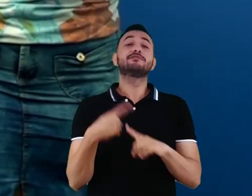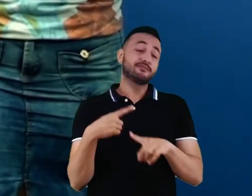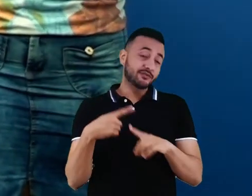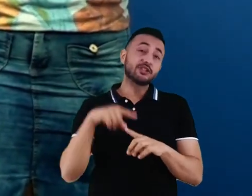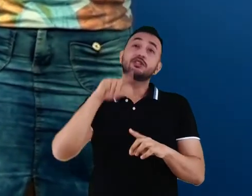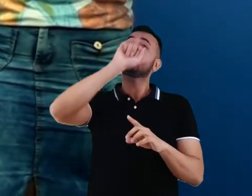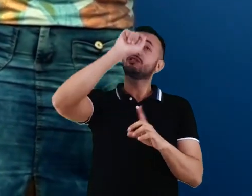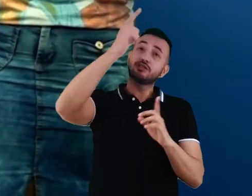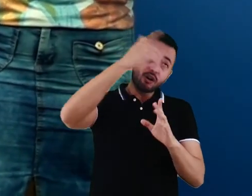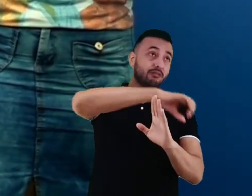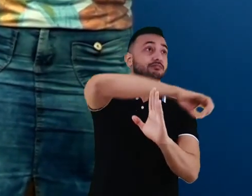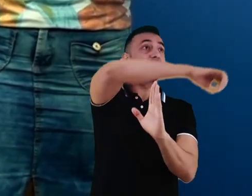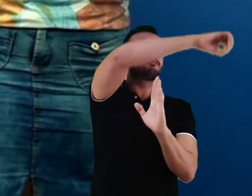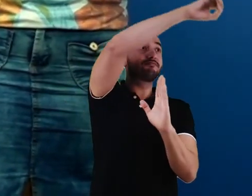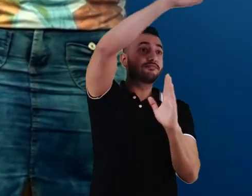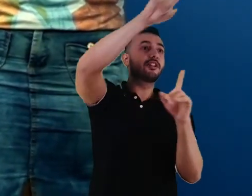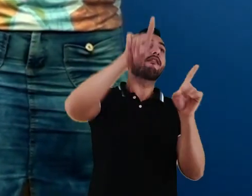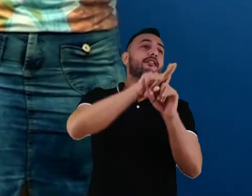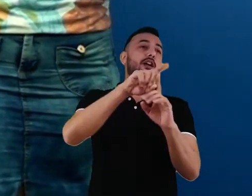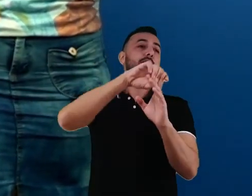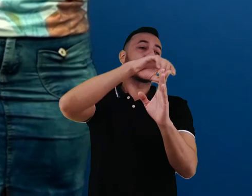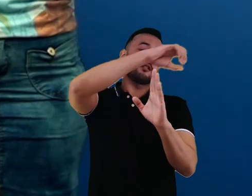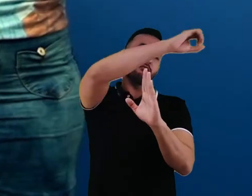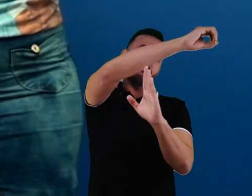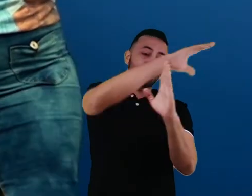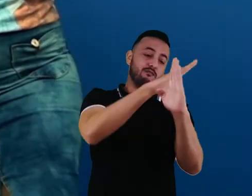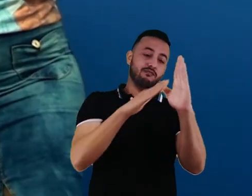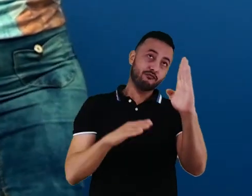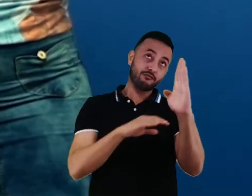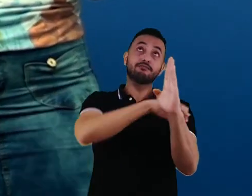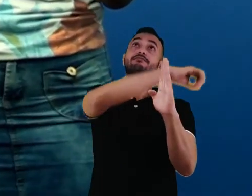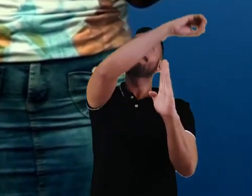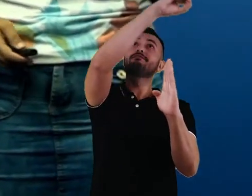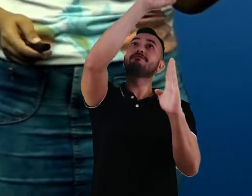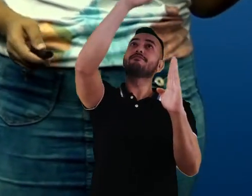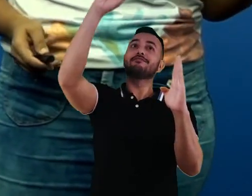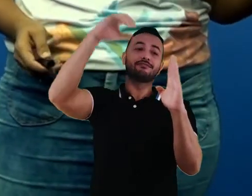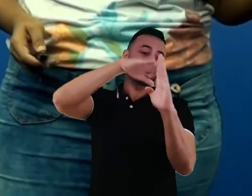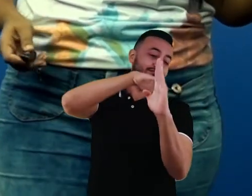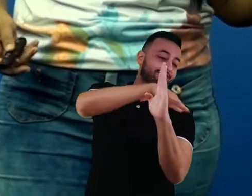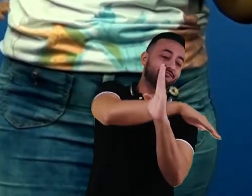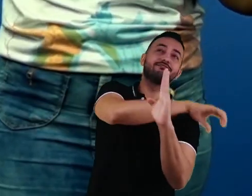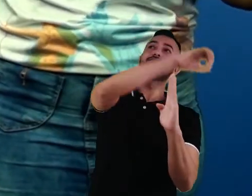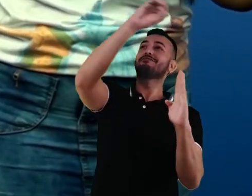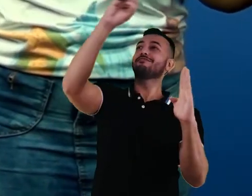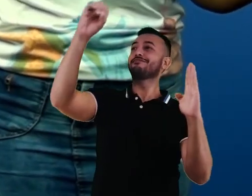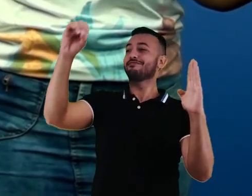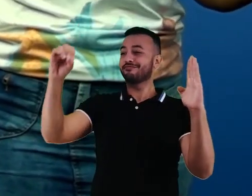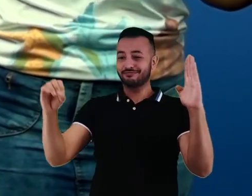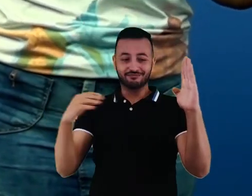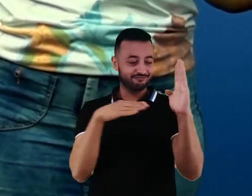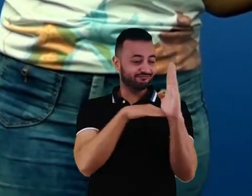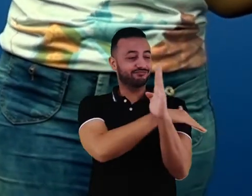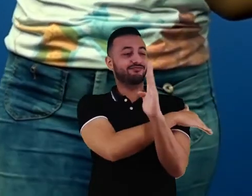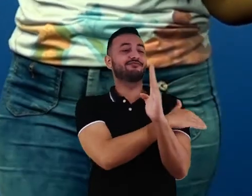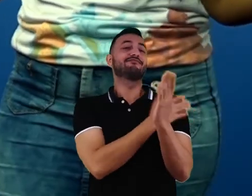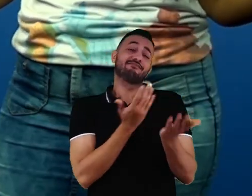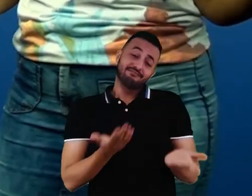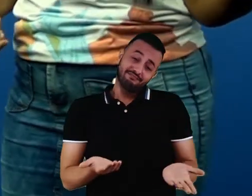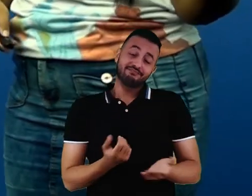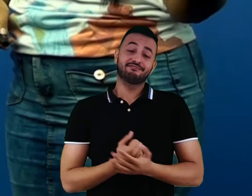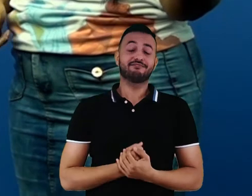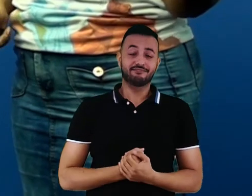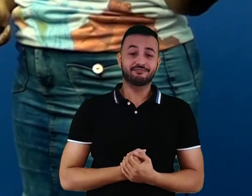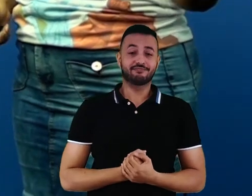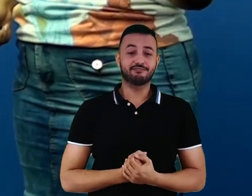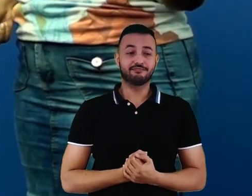vai acompanhar e vai mudar de lugar. Isso mesmo, mas sempre vai ter uma sombra debaixo de uma bela e grande